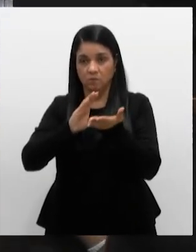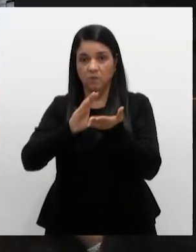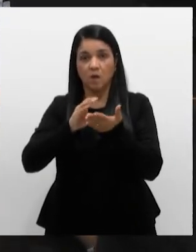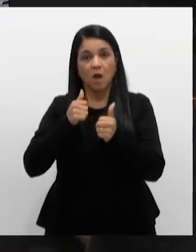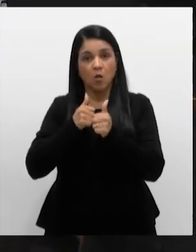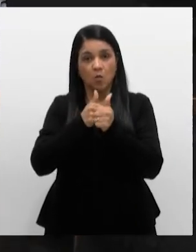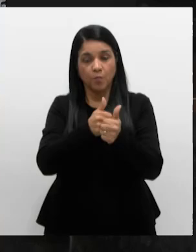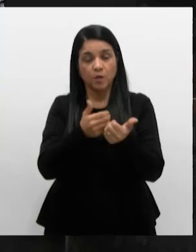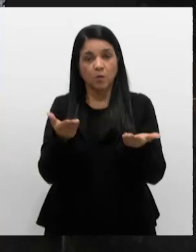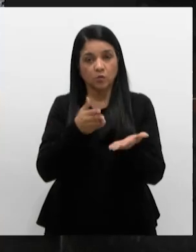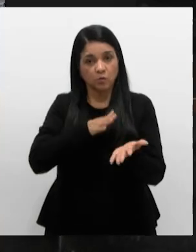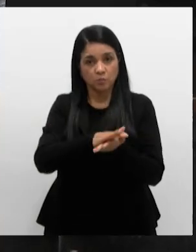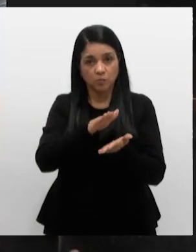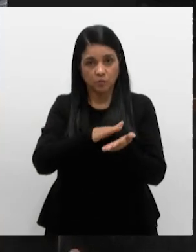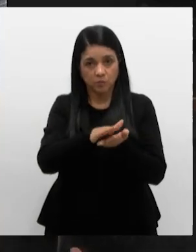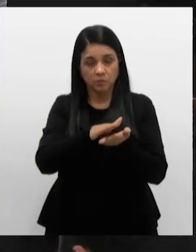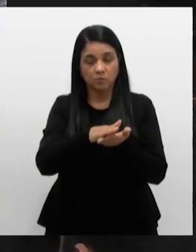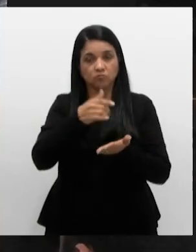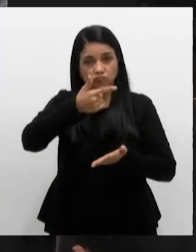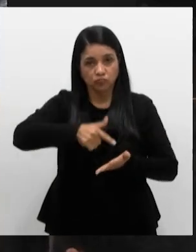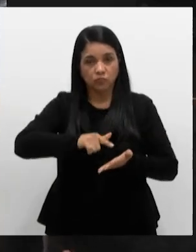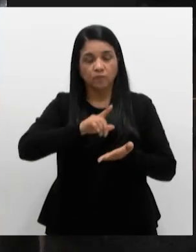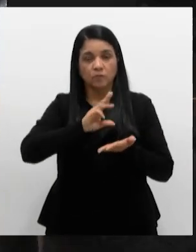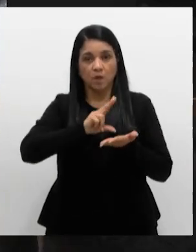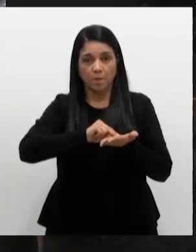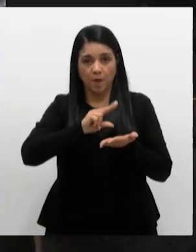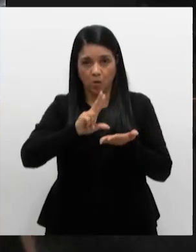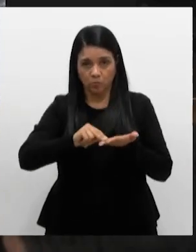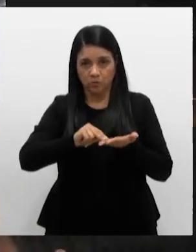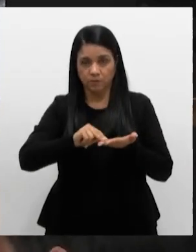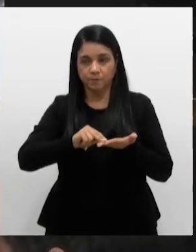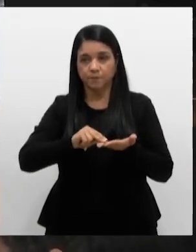hoje a republicação, né, da nossa